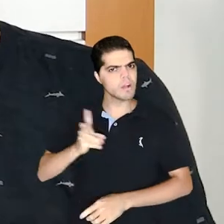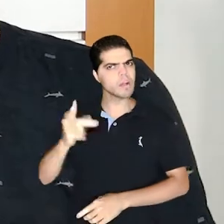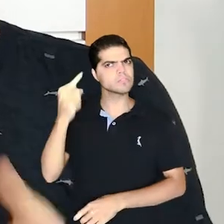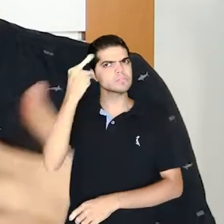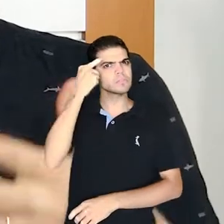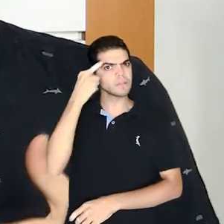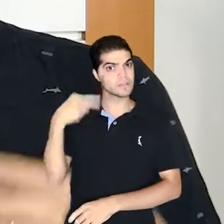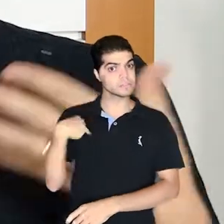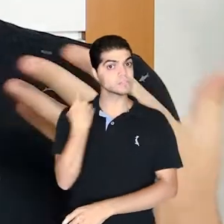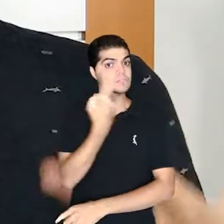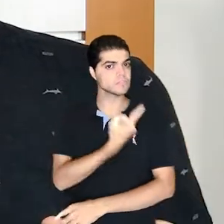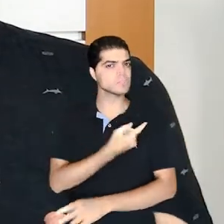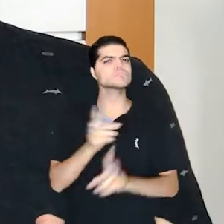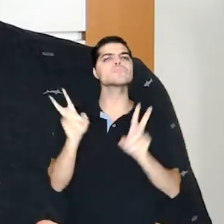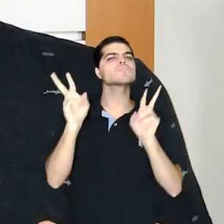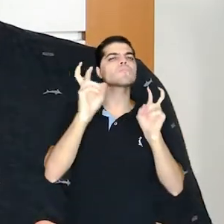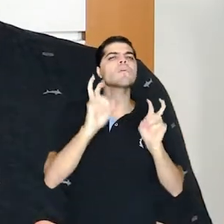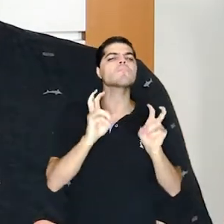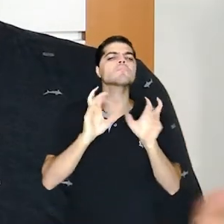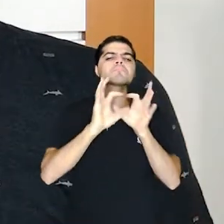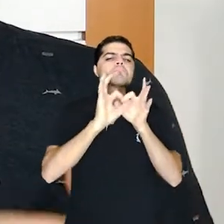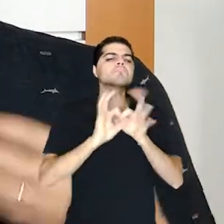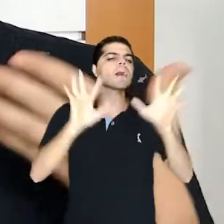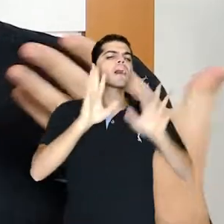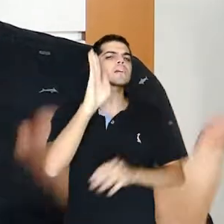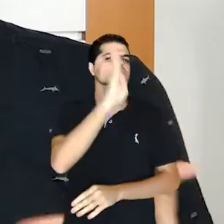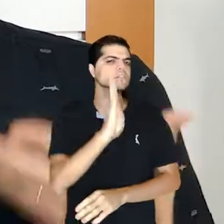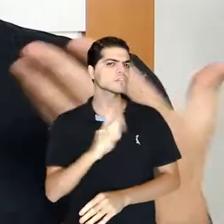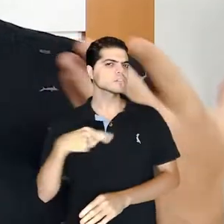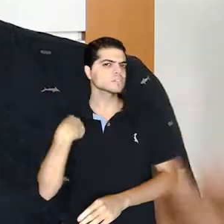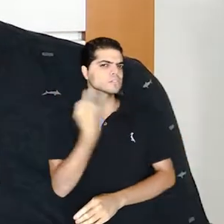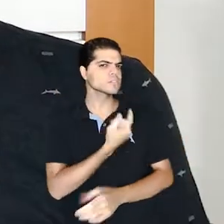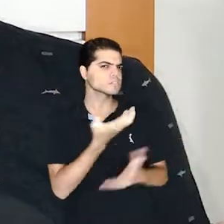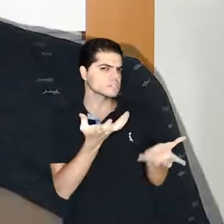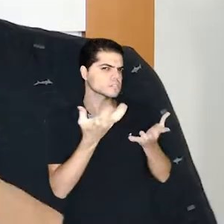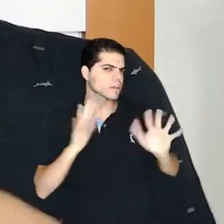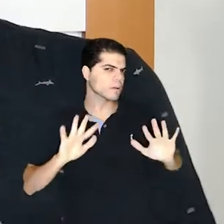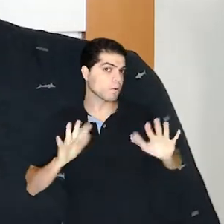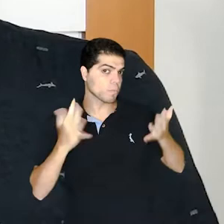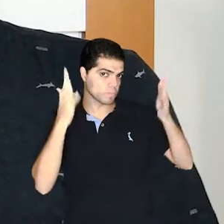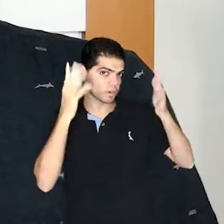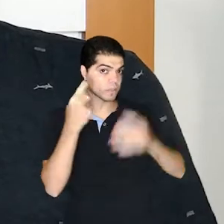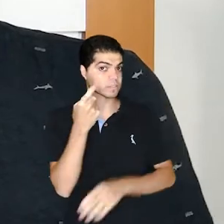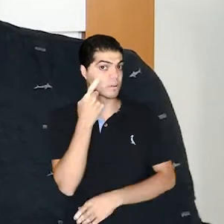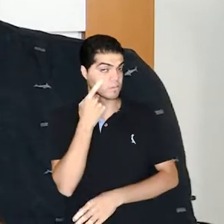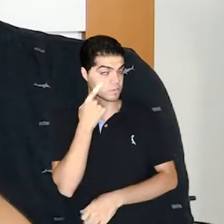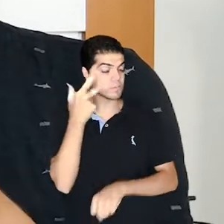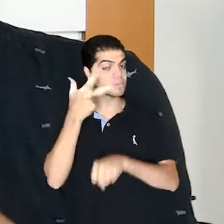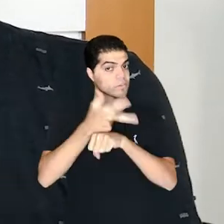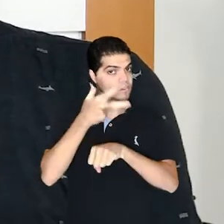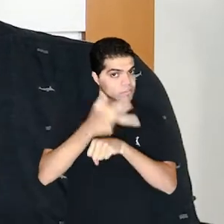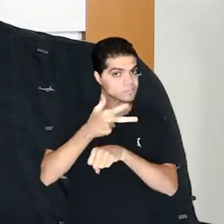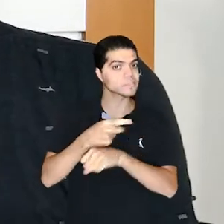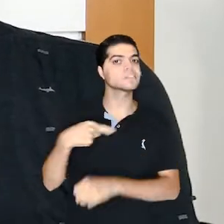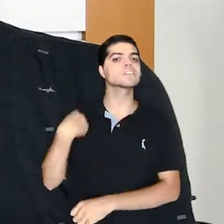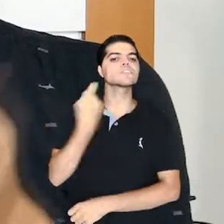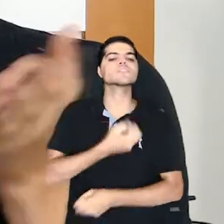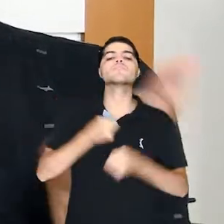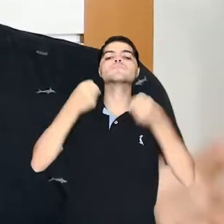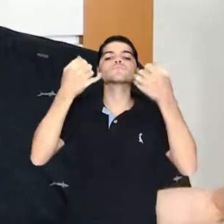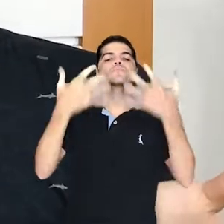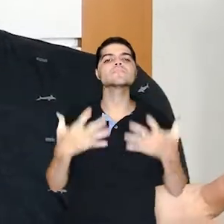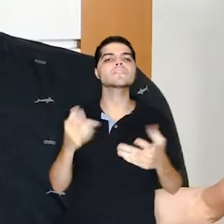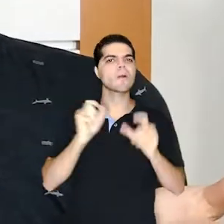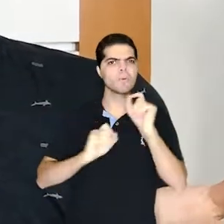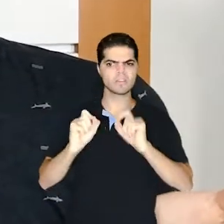pensarmos juntos sobre que tipo de independência do Brasil a gente quer comemorar. Então vem comigo depois da vinheta, porque hoje a gente vai